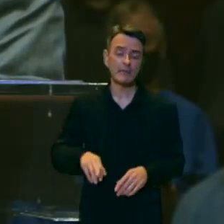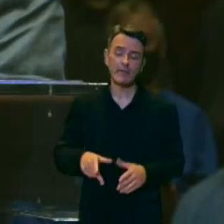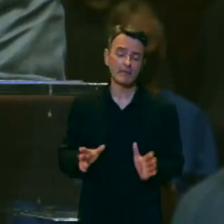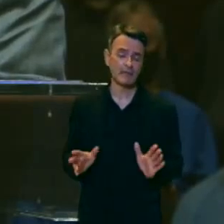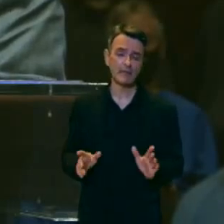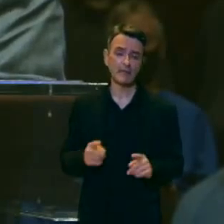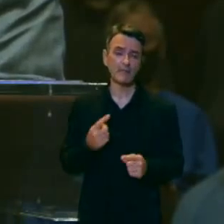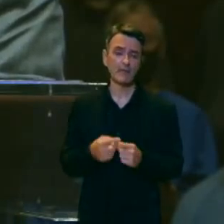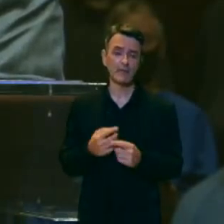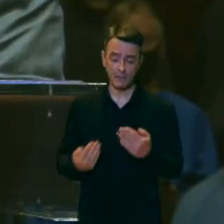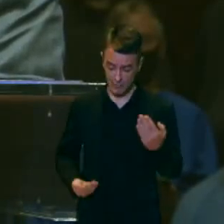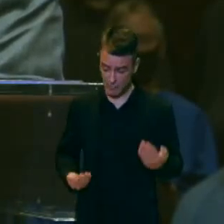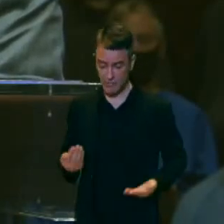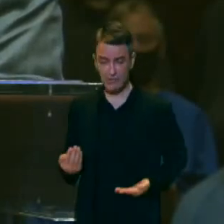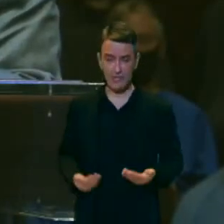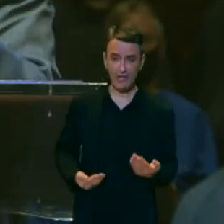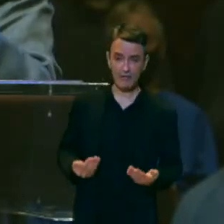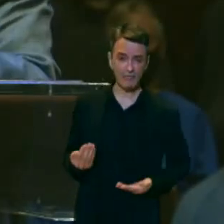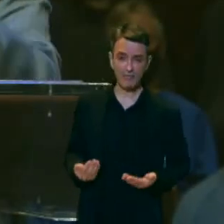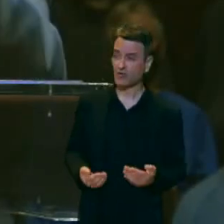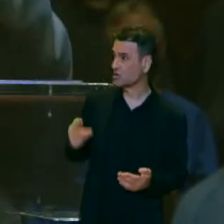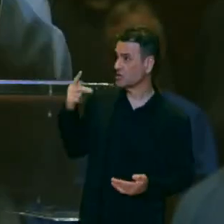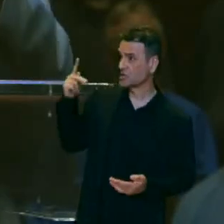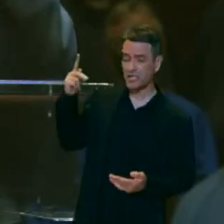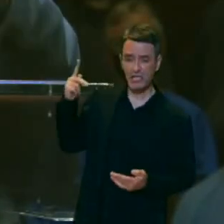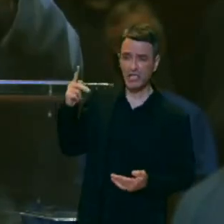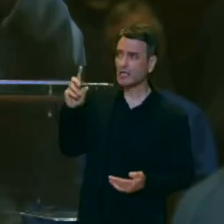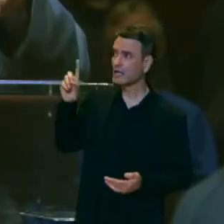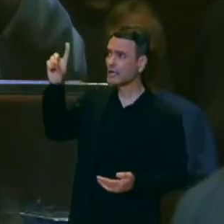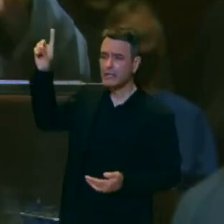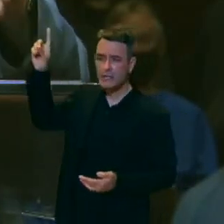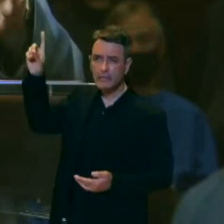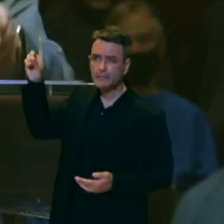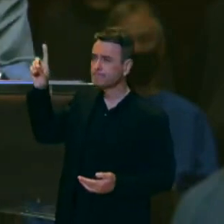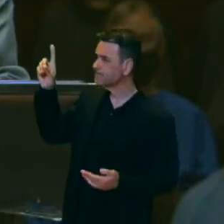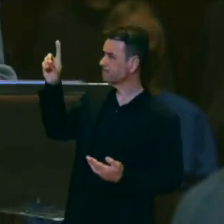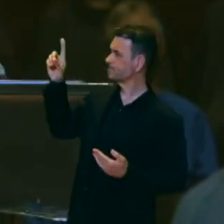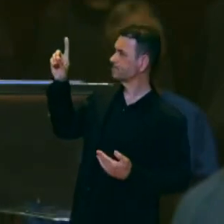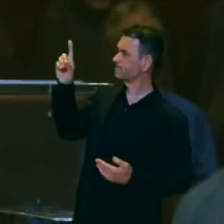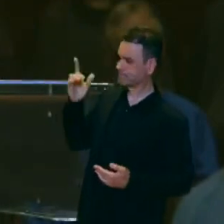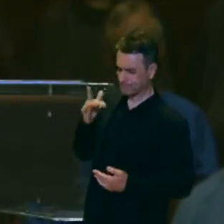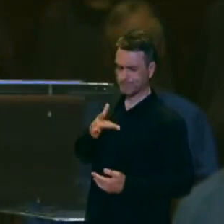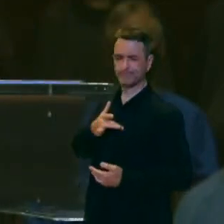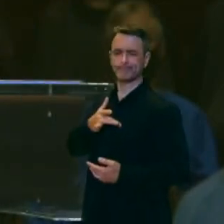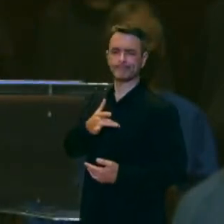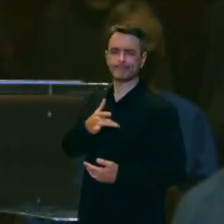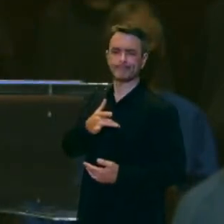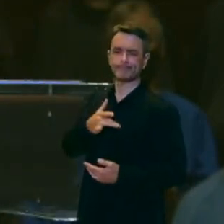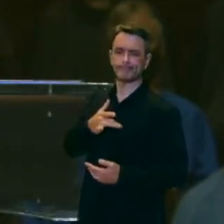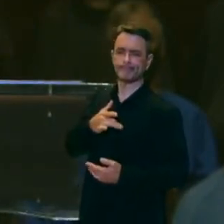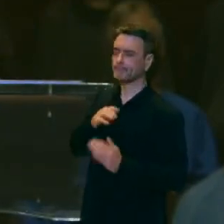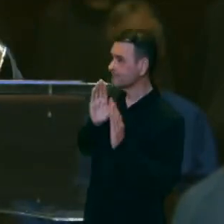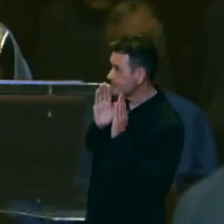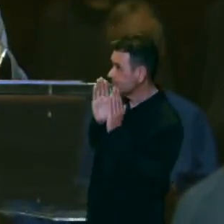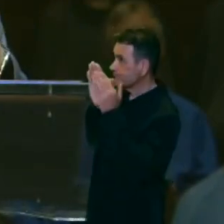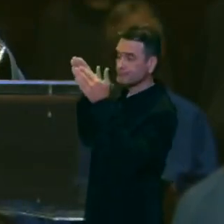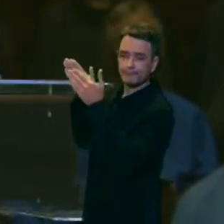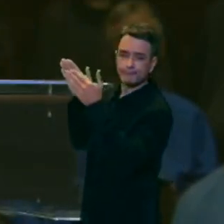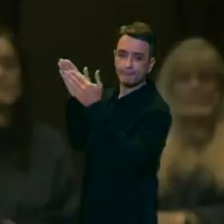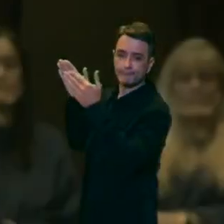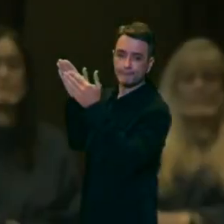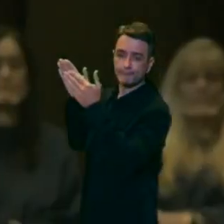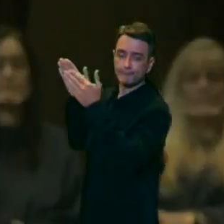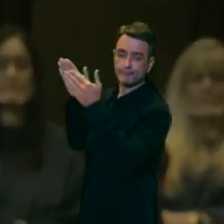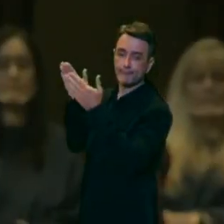de Deus ouve a voz de Deus e vive pela voz do Senhor. E quando a gente começa a abrigar a